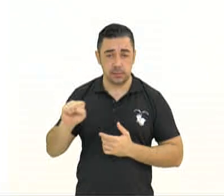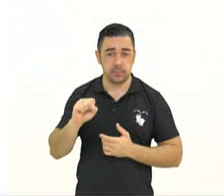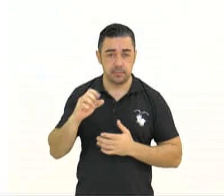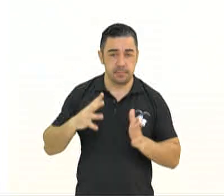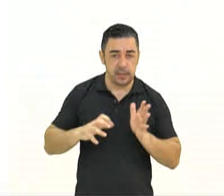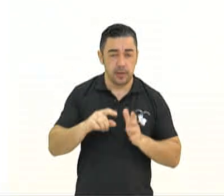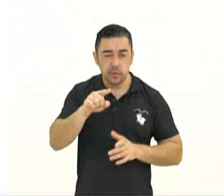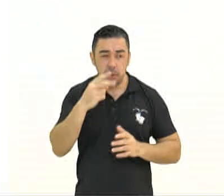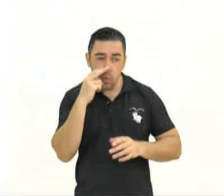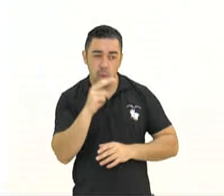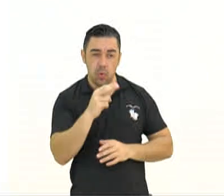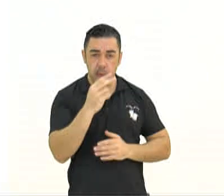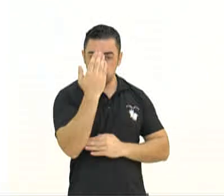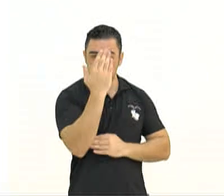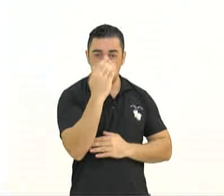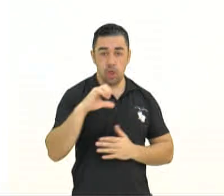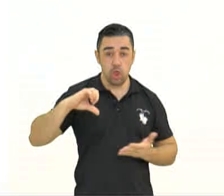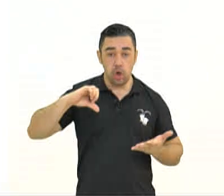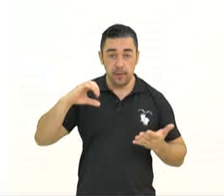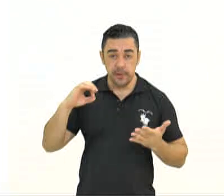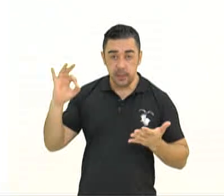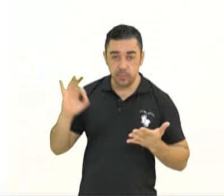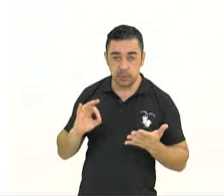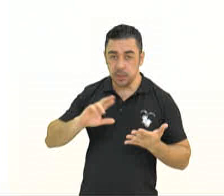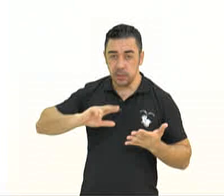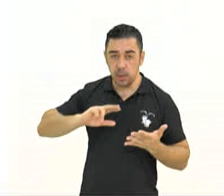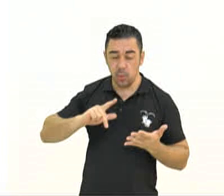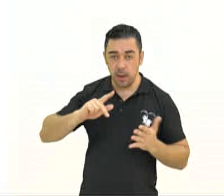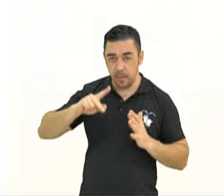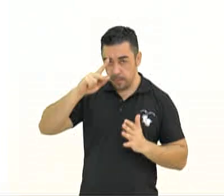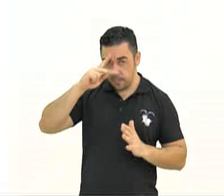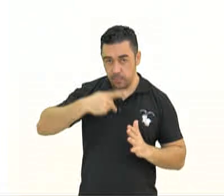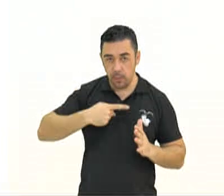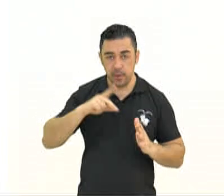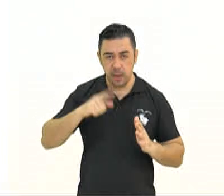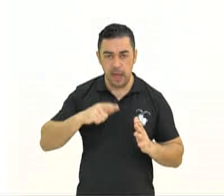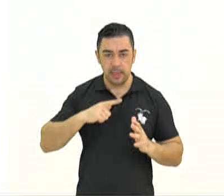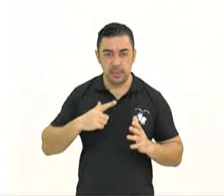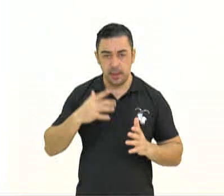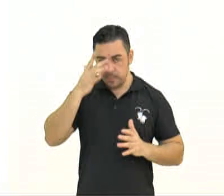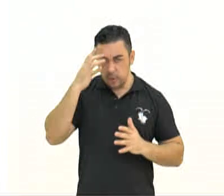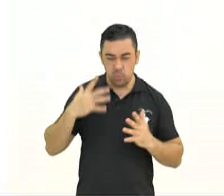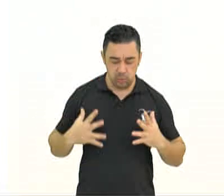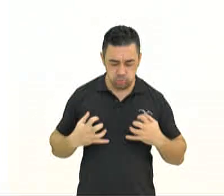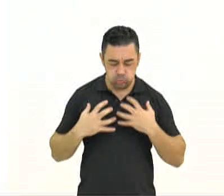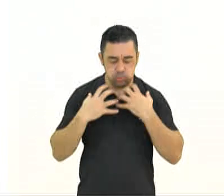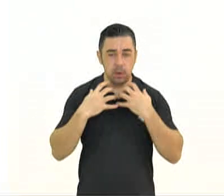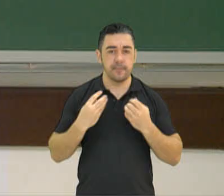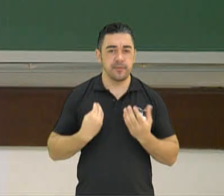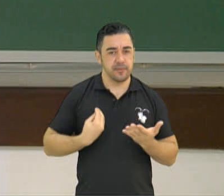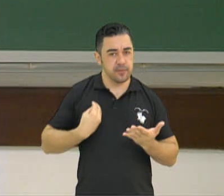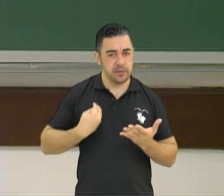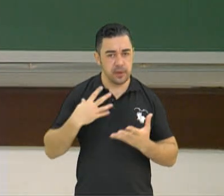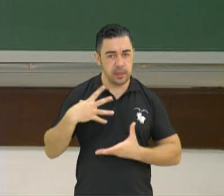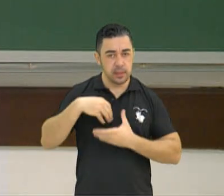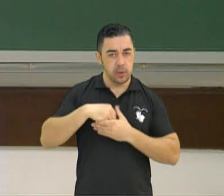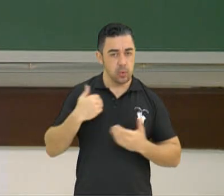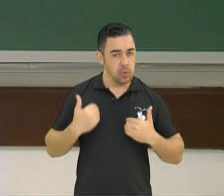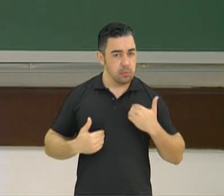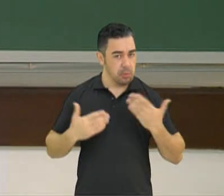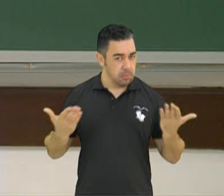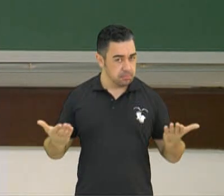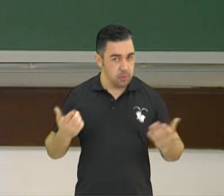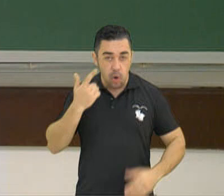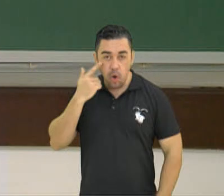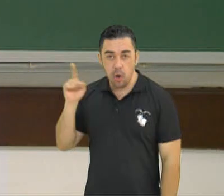espelho, lembre-se, 90% do que está ali não é você, mas uma mega civilização de micro-organismos. Então, olha só que notícia